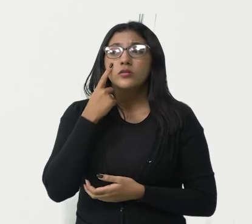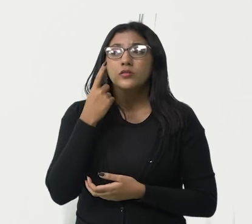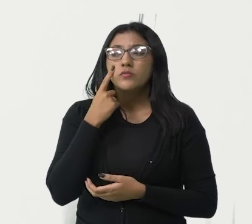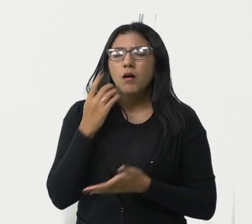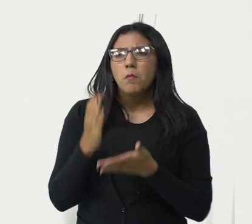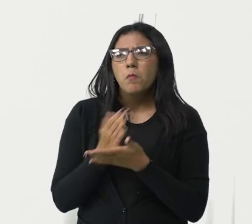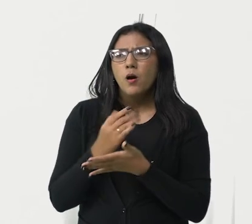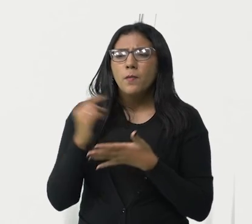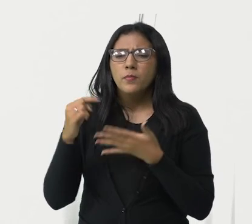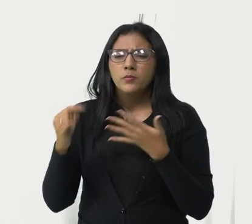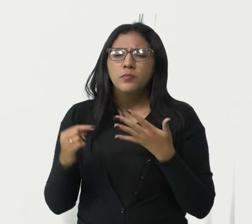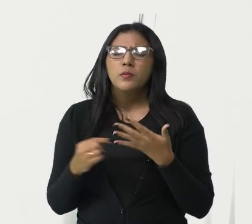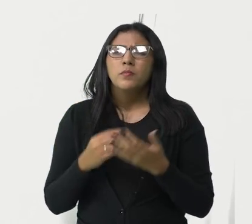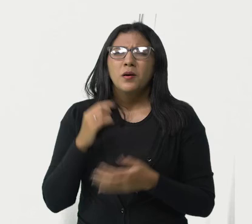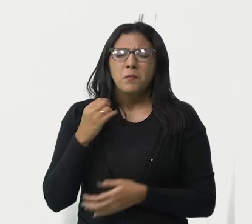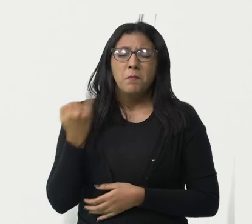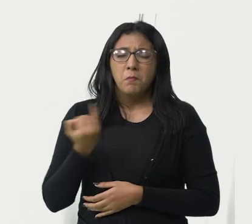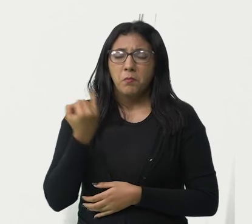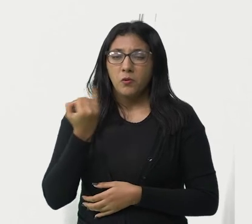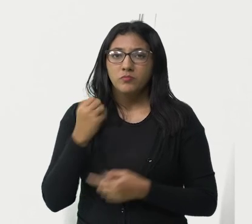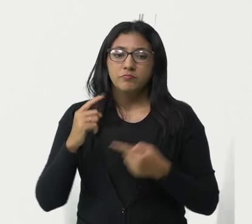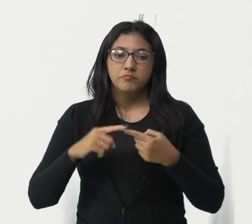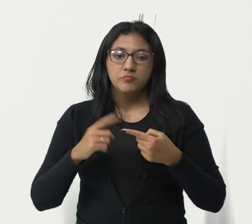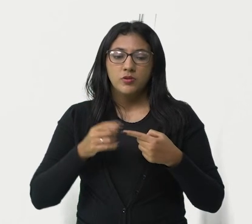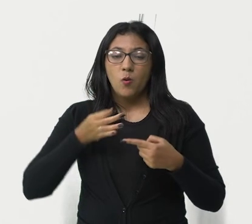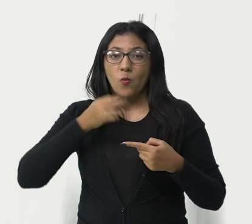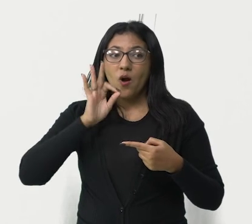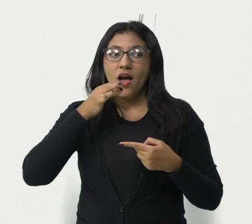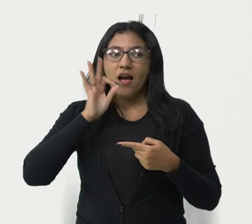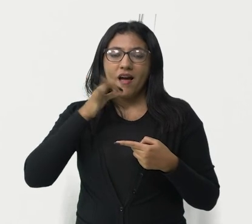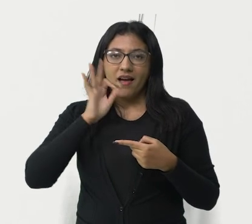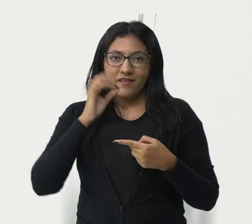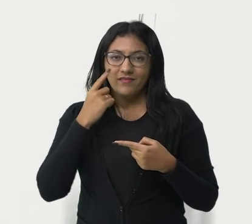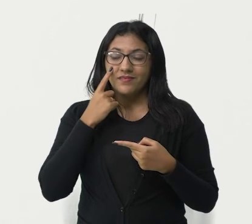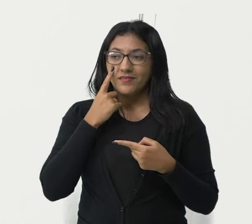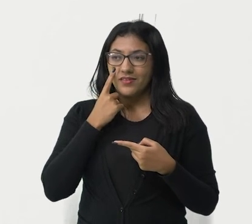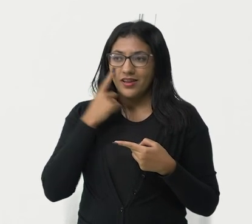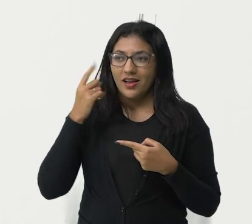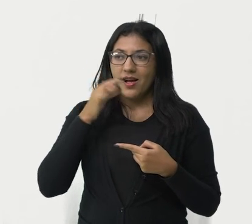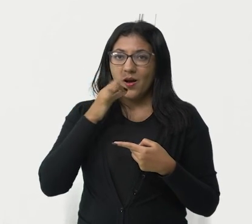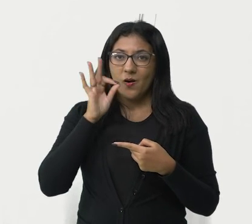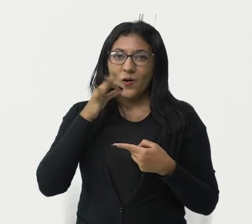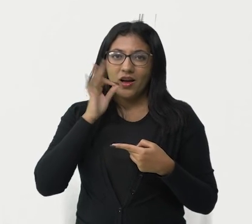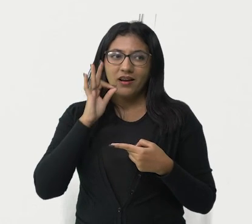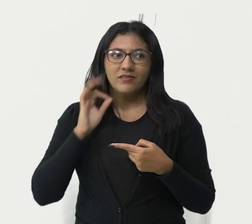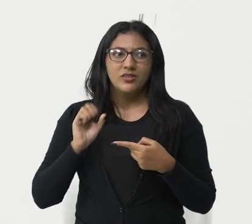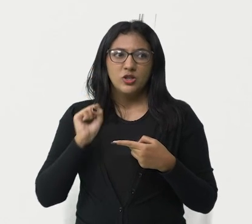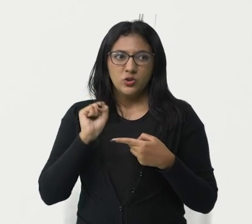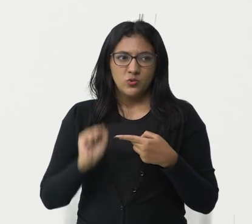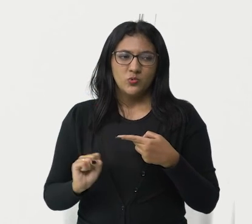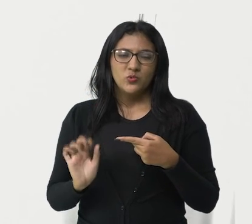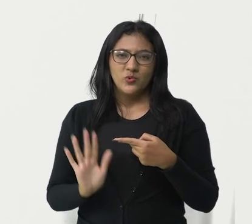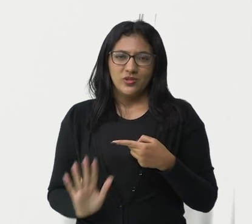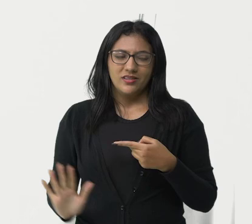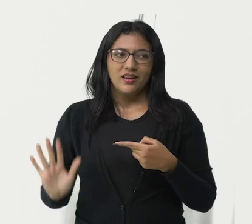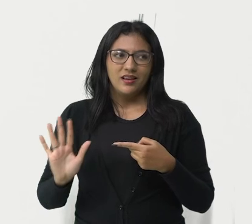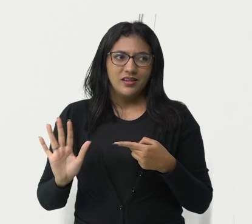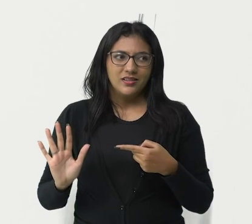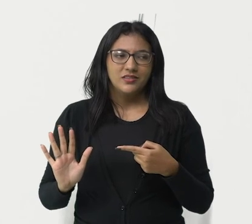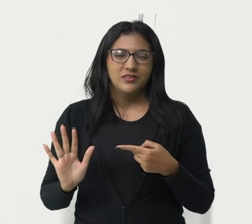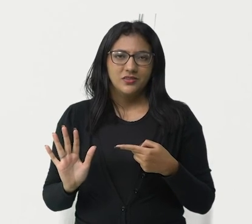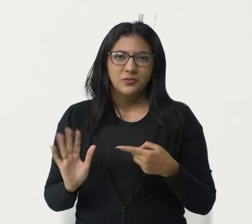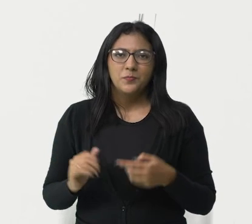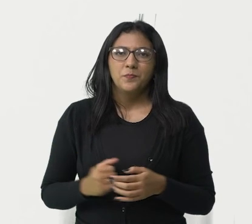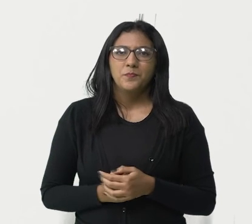importantes atividades, como o café aqui na região do Sudeste, que pega principalmente São Paulo, Rio de